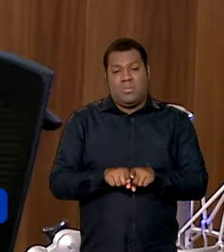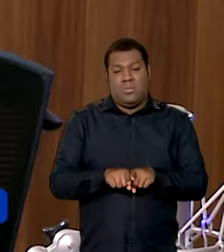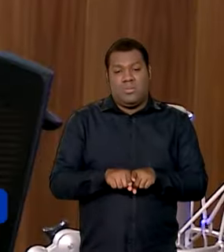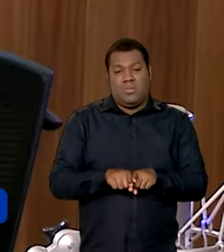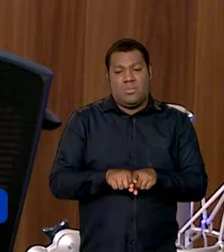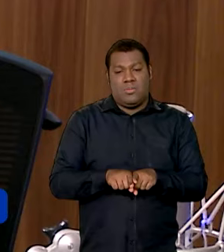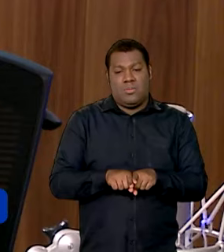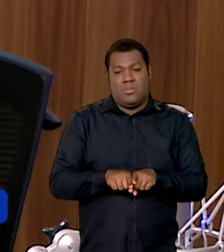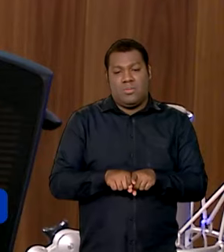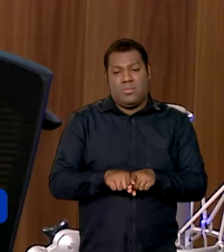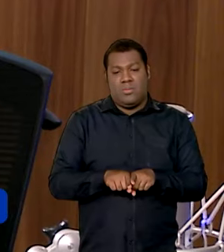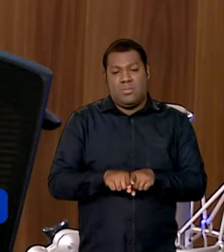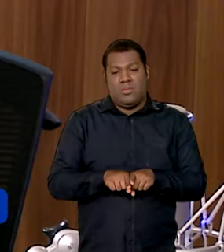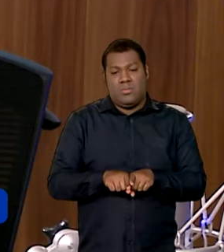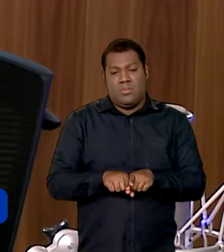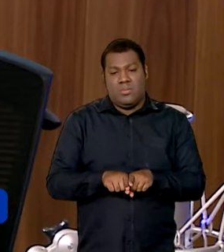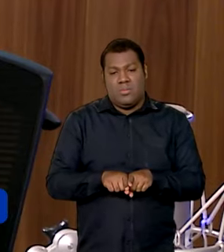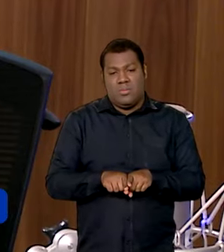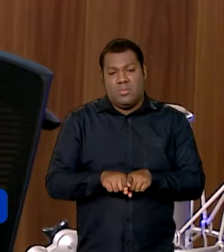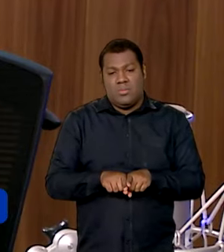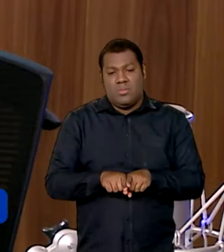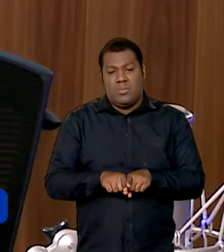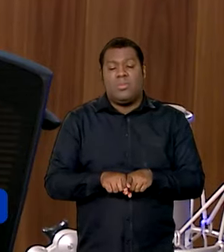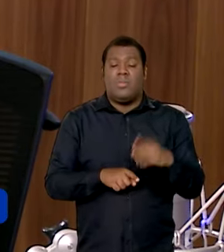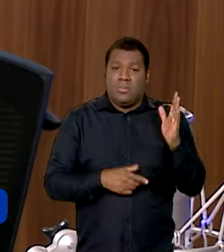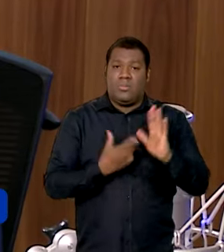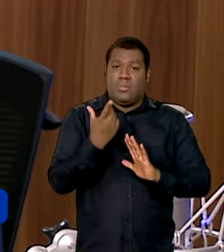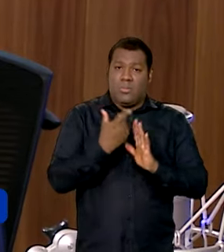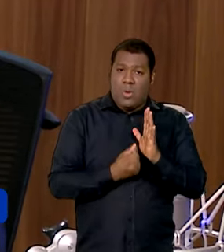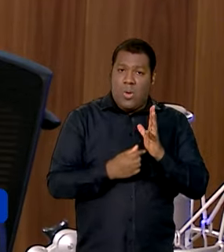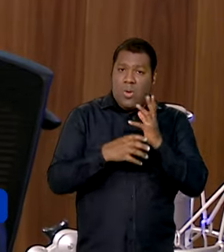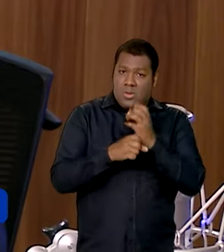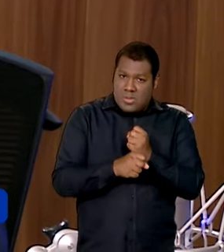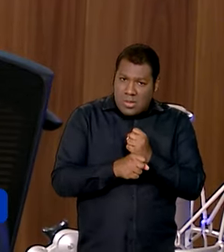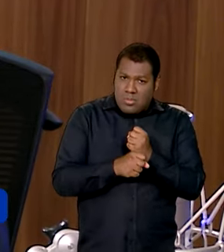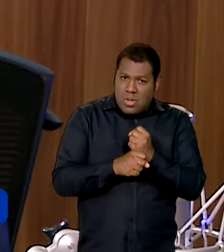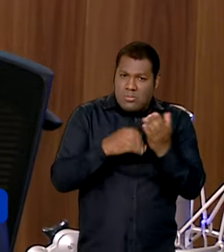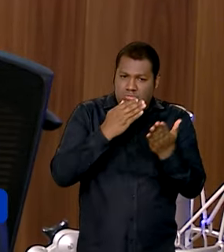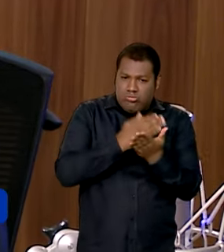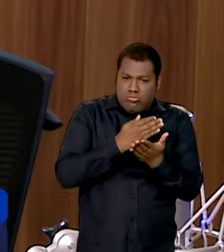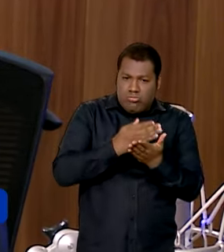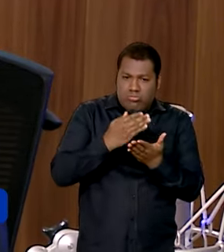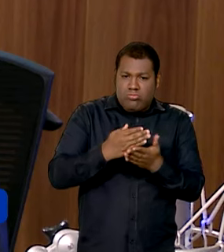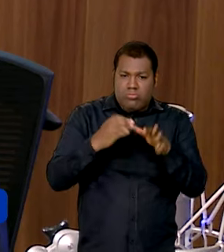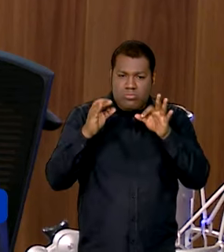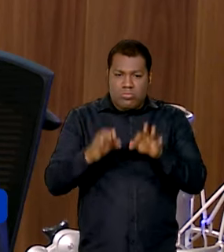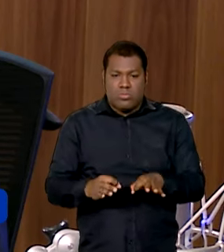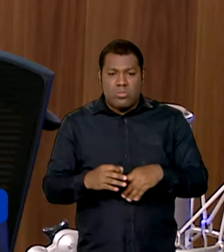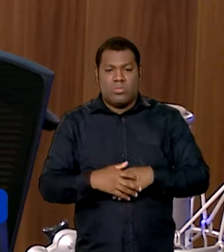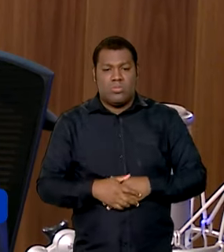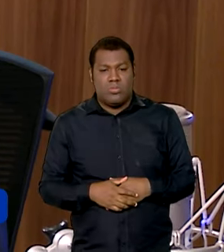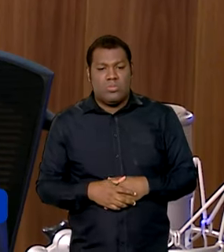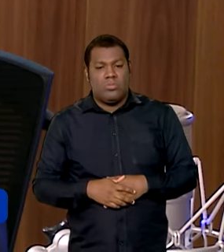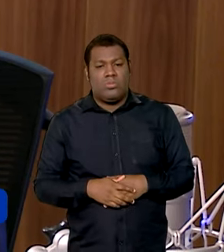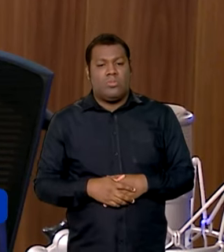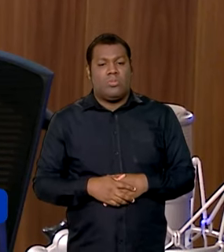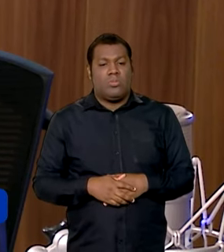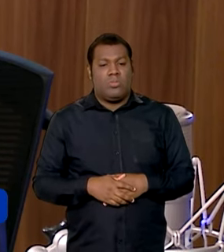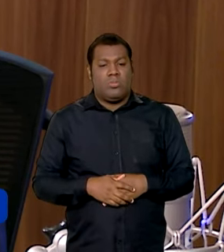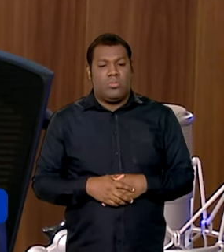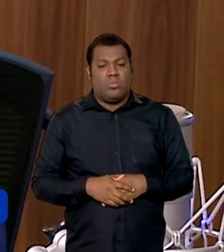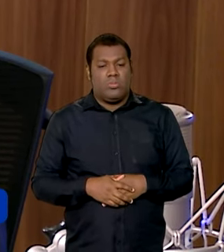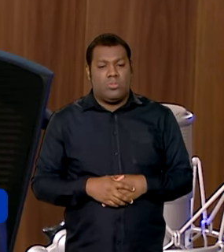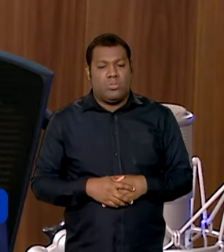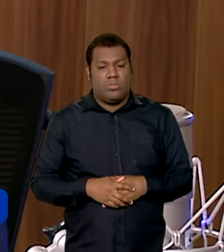encaixar isso no seu orçamento Então isso é fora da realidade tem lógica presidente Lula se indignou quando ouviu esses ouviu essa